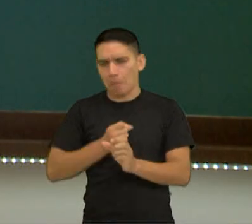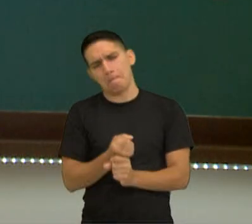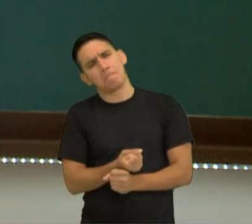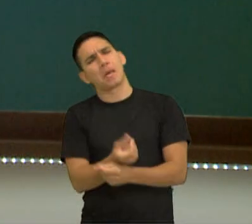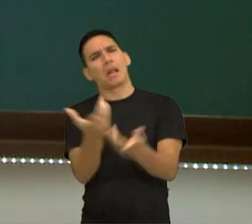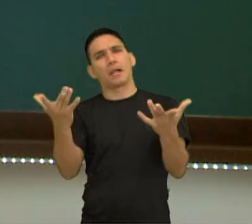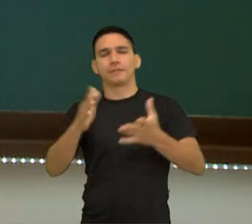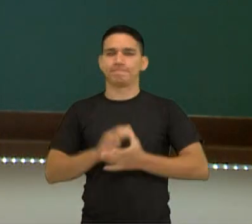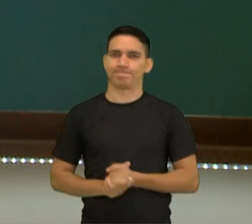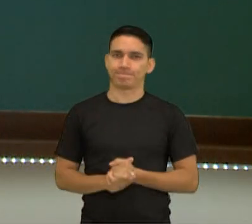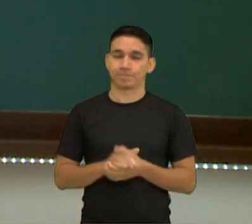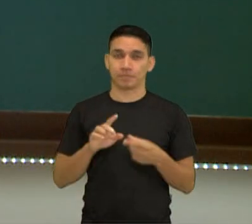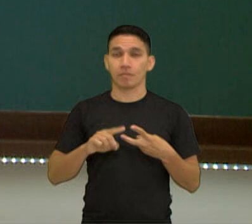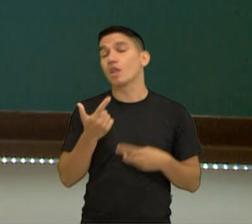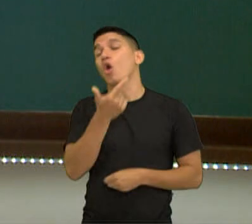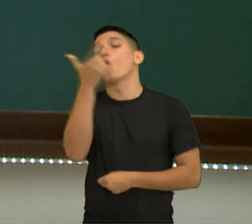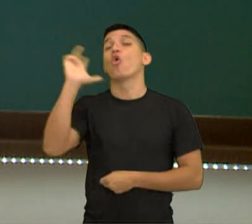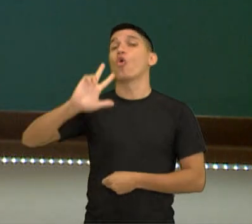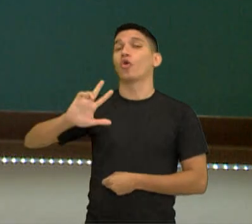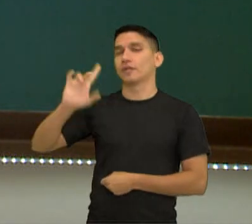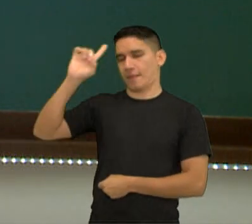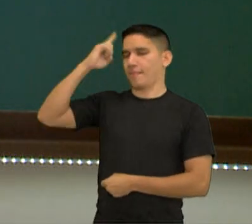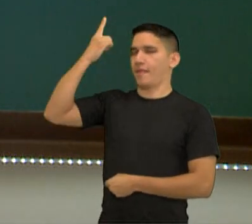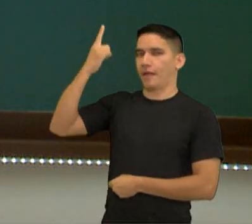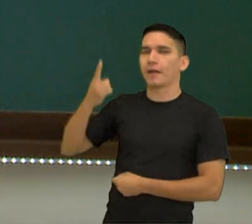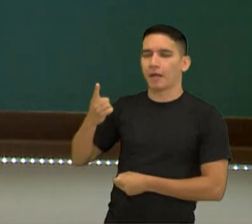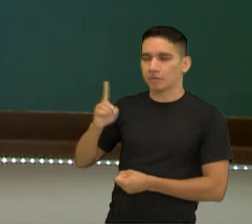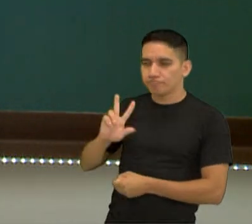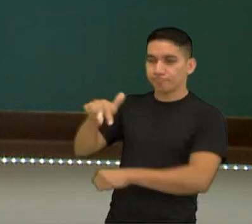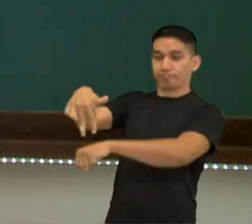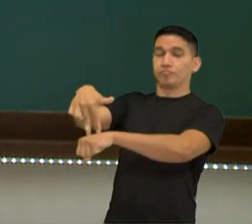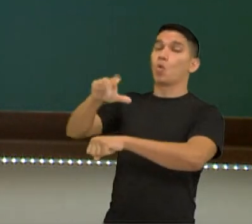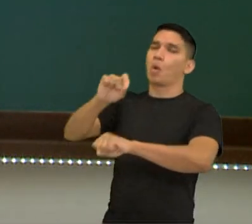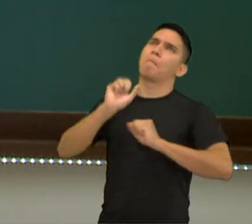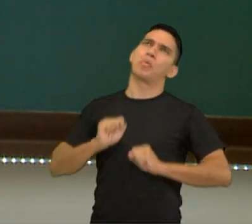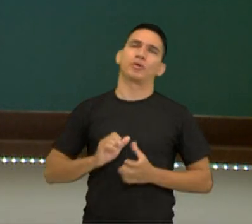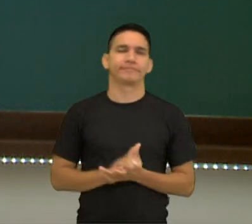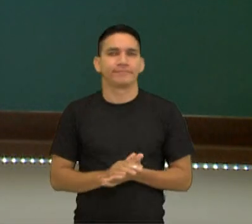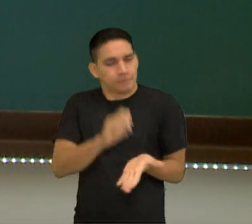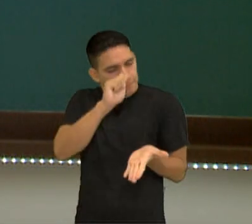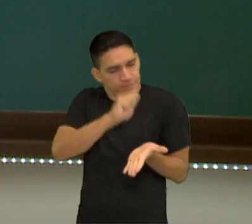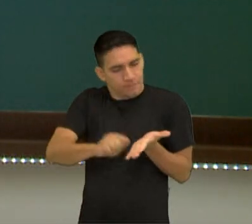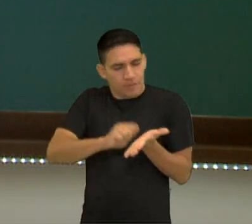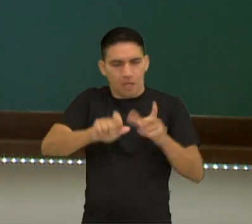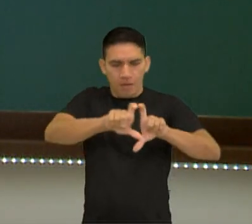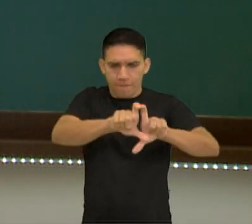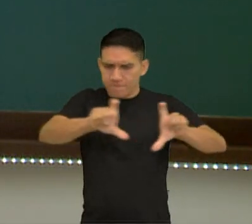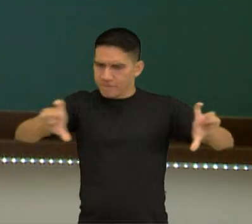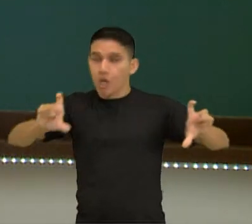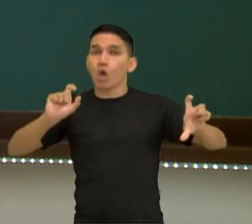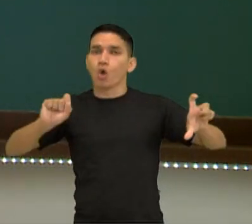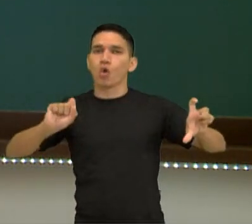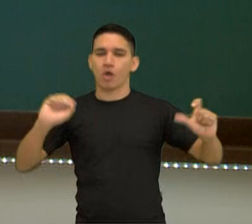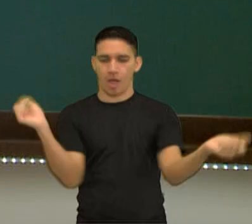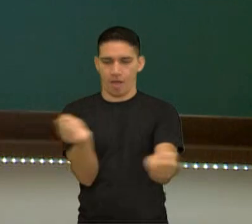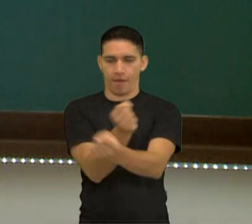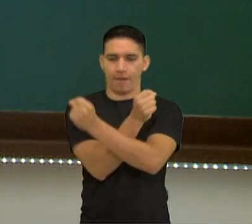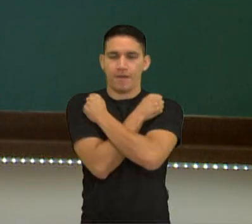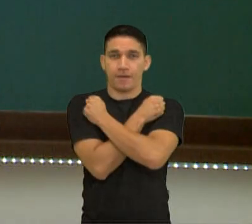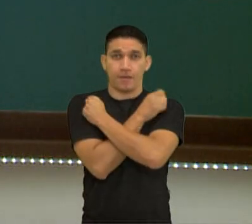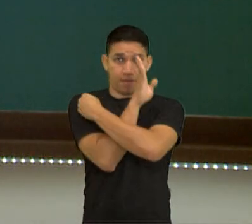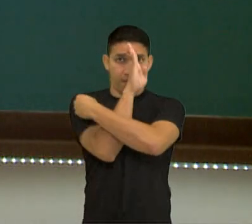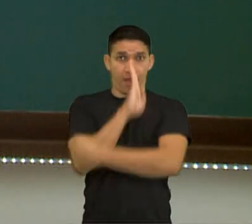Uma outra ideia de performance, eu posso, de repente, escrever numa faixa abraços